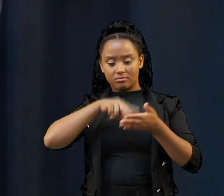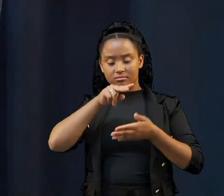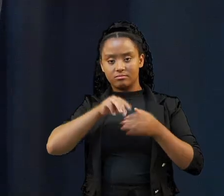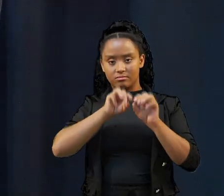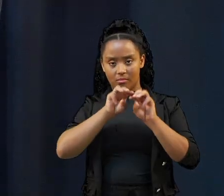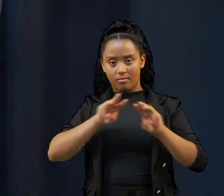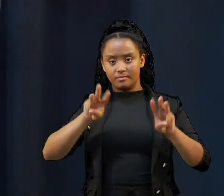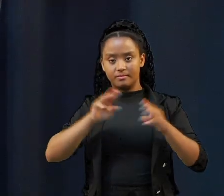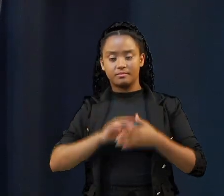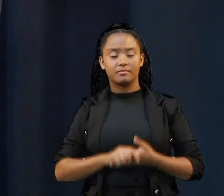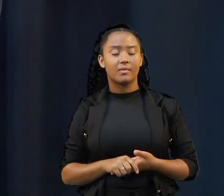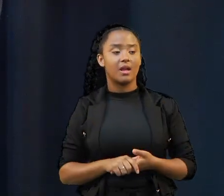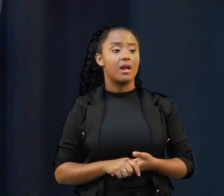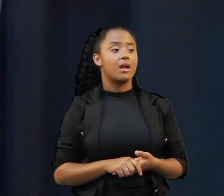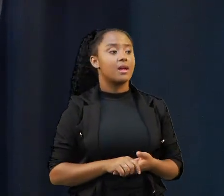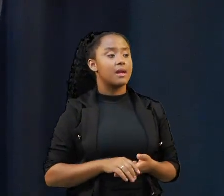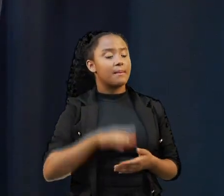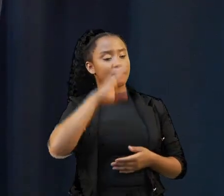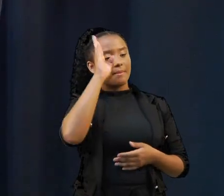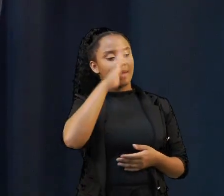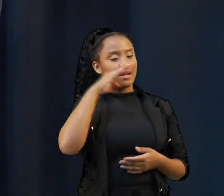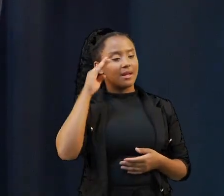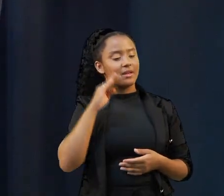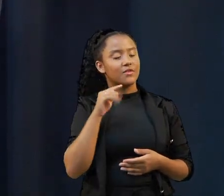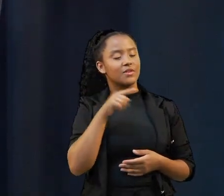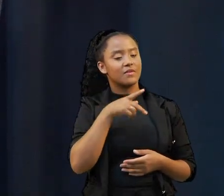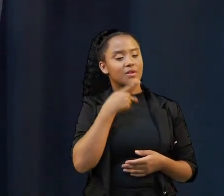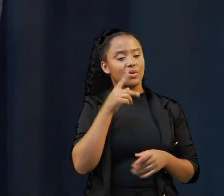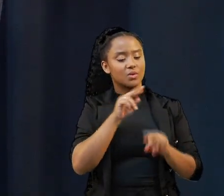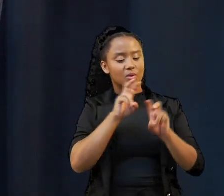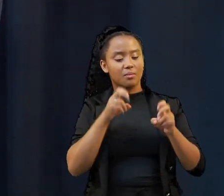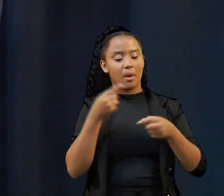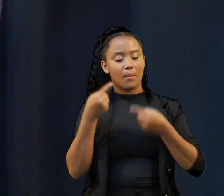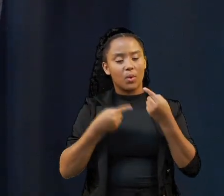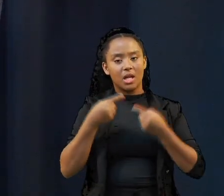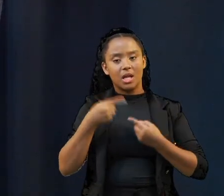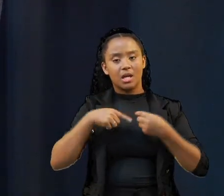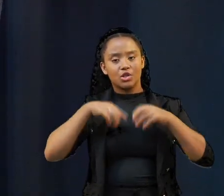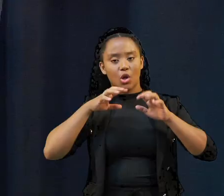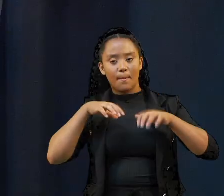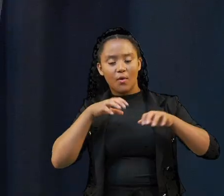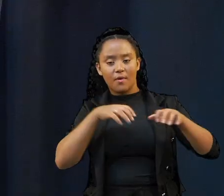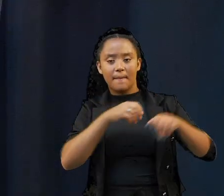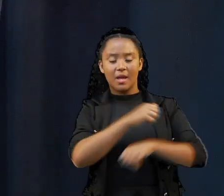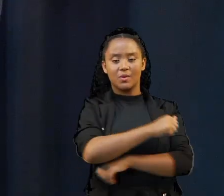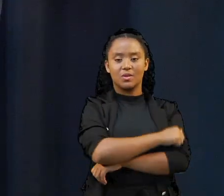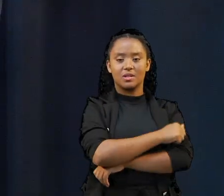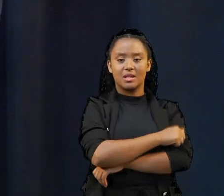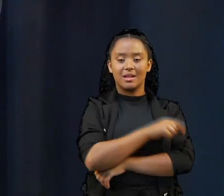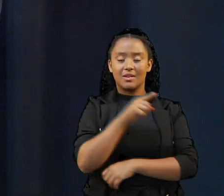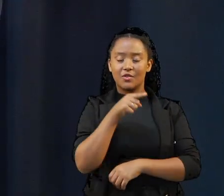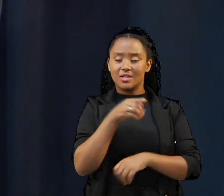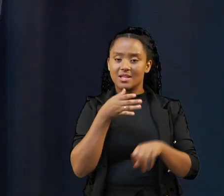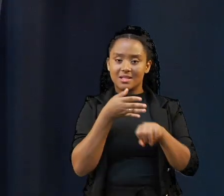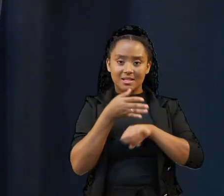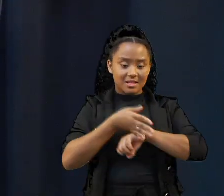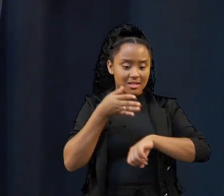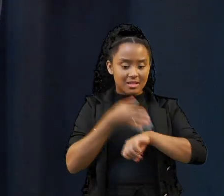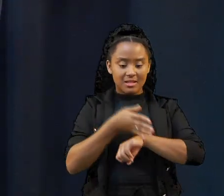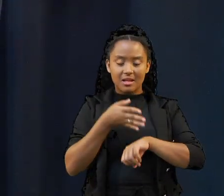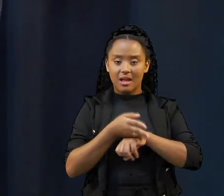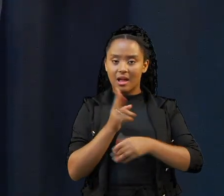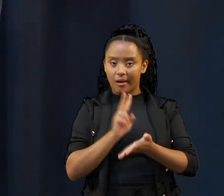Brena, falando em política, movimentos estudantis, isso sempre fez parte da sua vida desde que